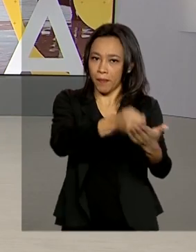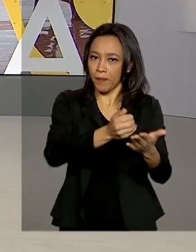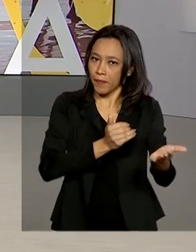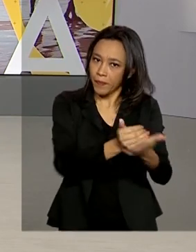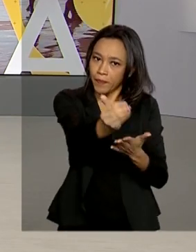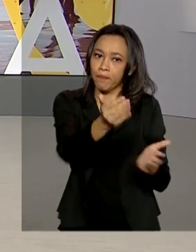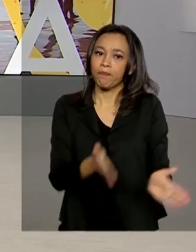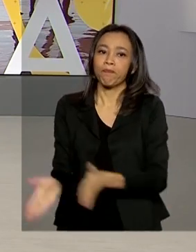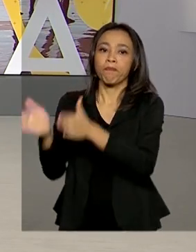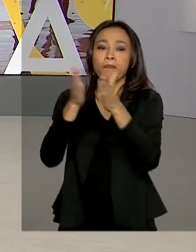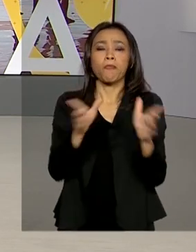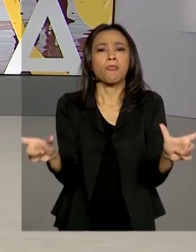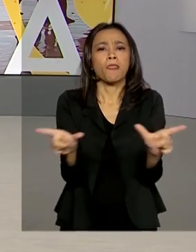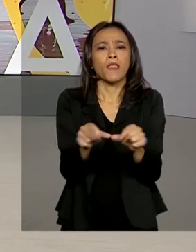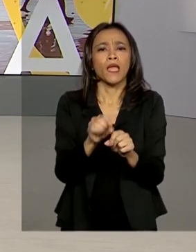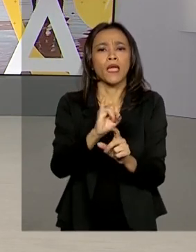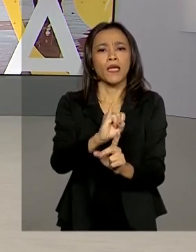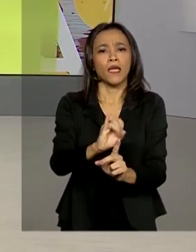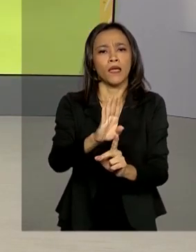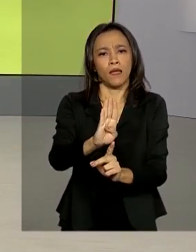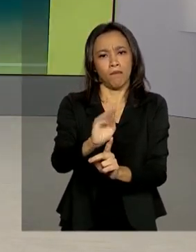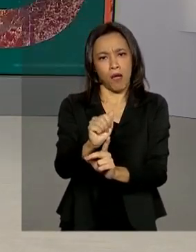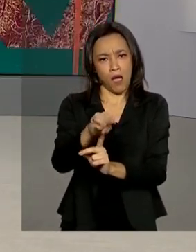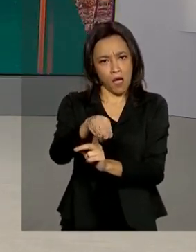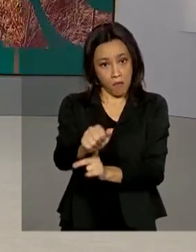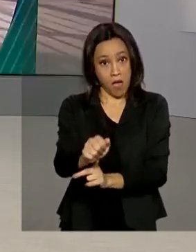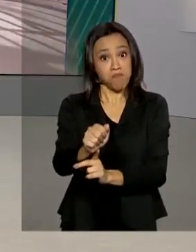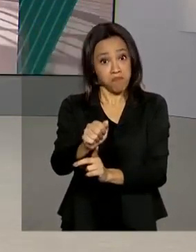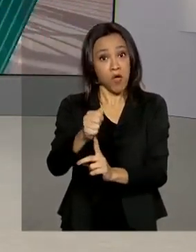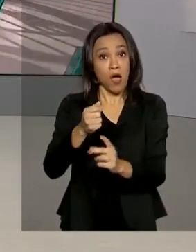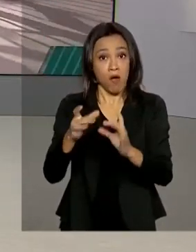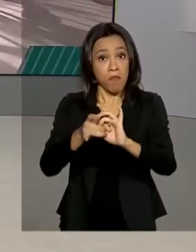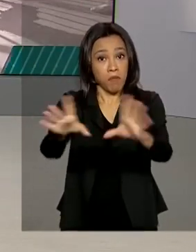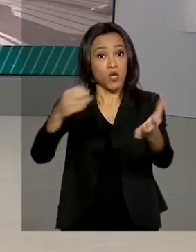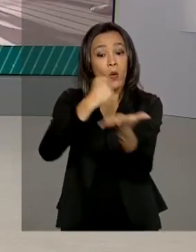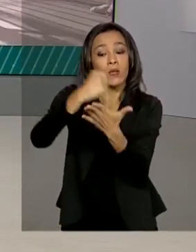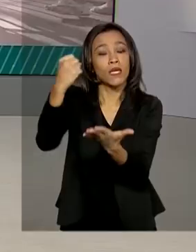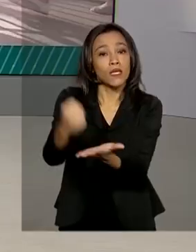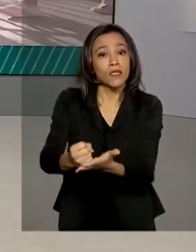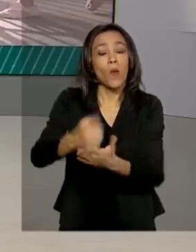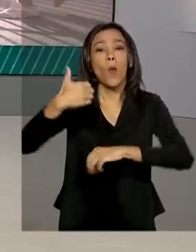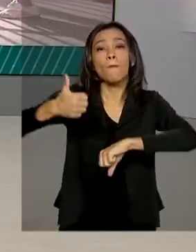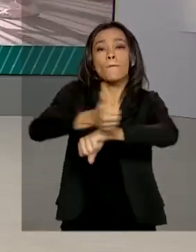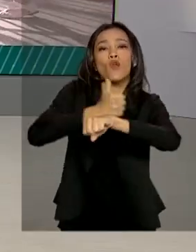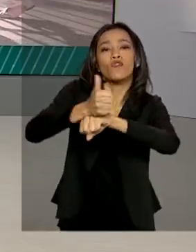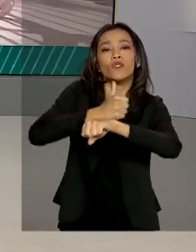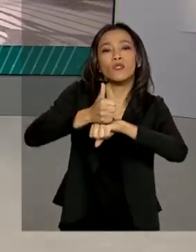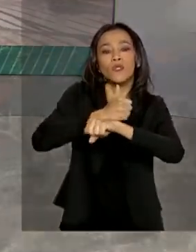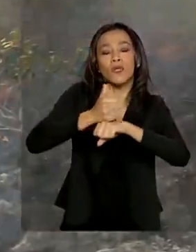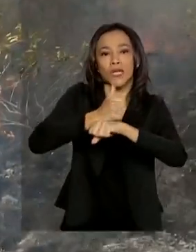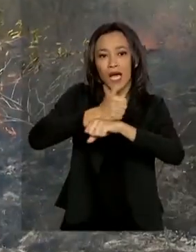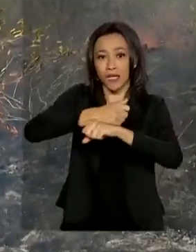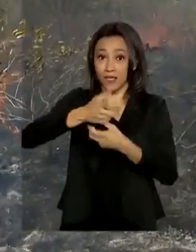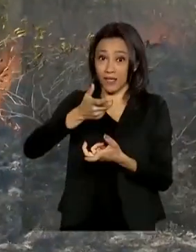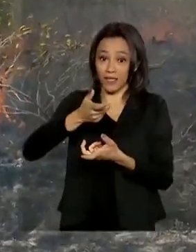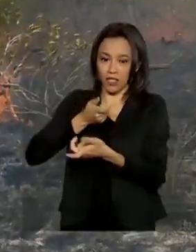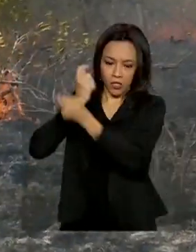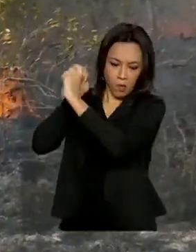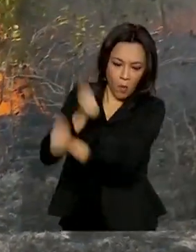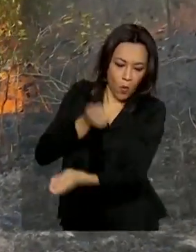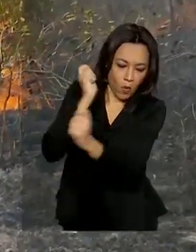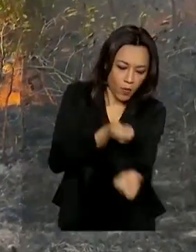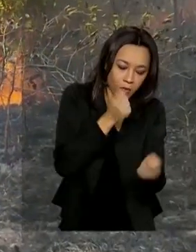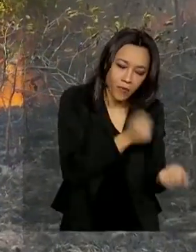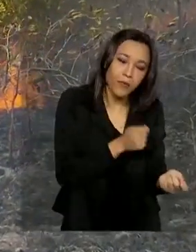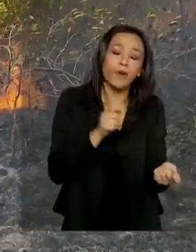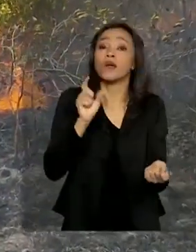O Ibama autorizou a contratação de brigadistas temporários para prevenção e combate a incêndios florestais